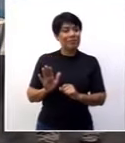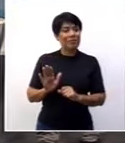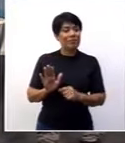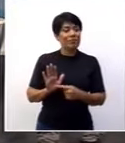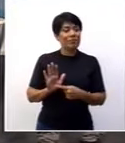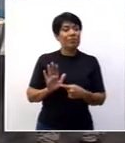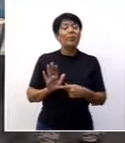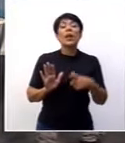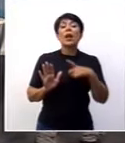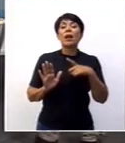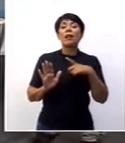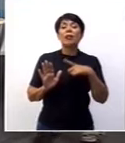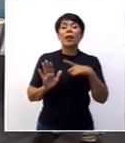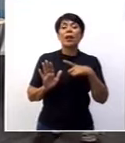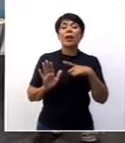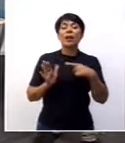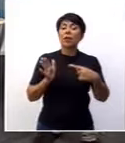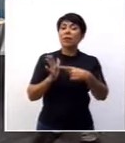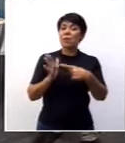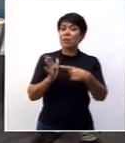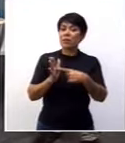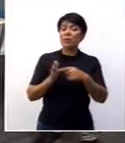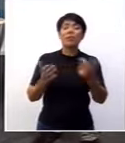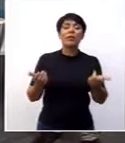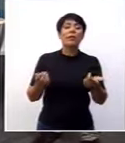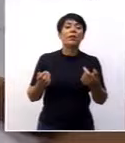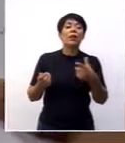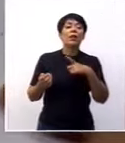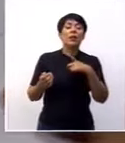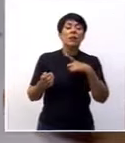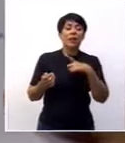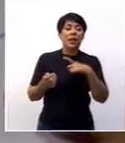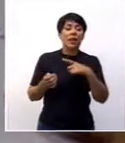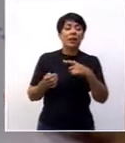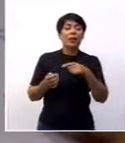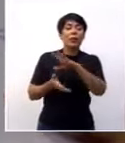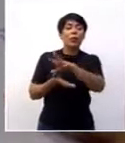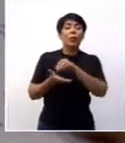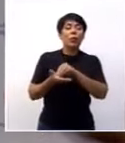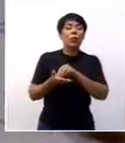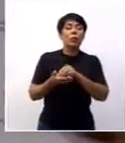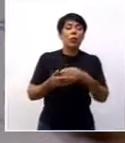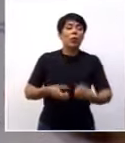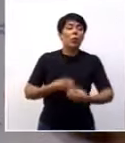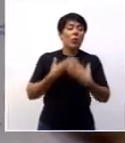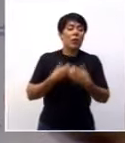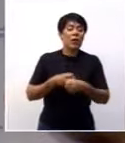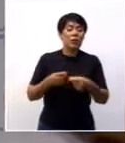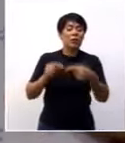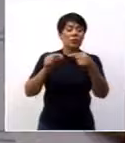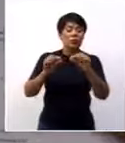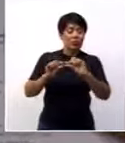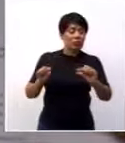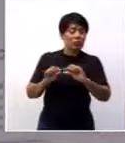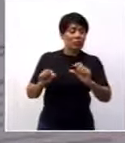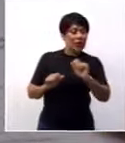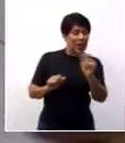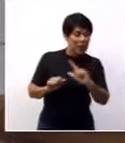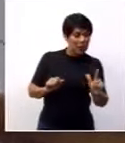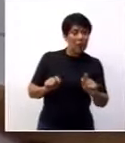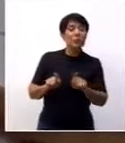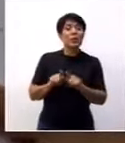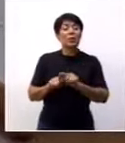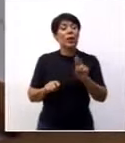Tá? Tem a indicação, em azulzinho, de onde foi tirado o poema, e este poema, o nome do